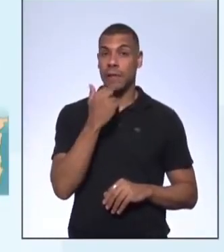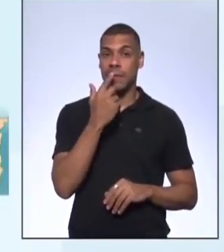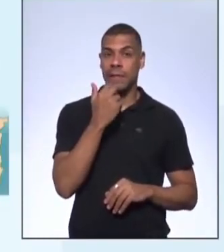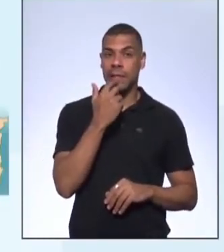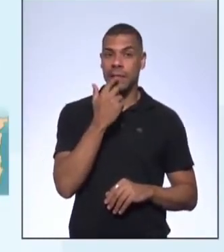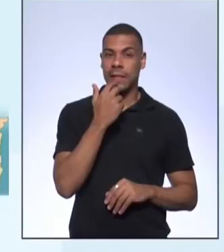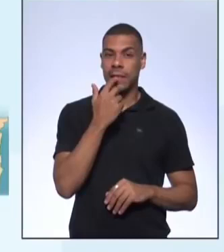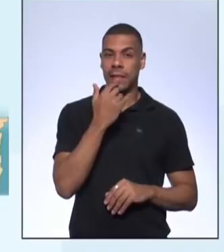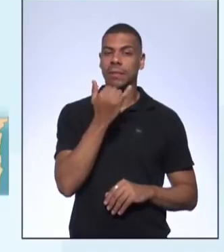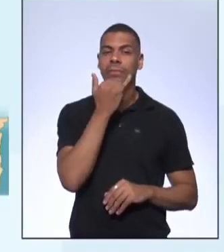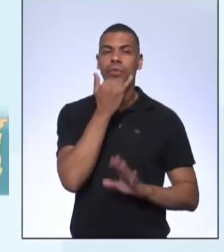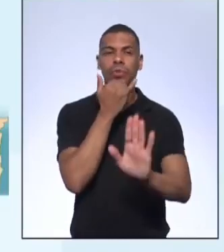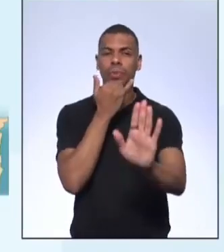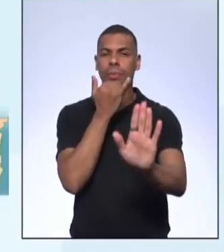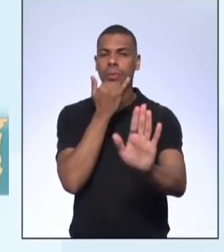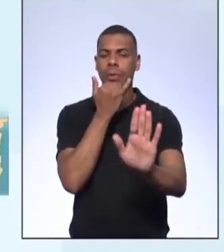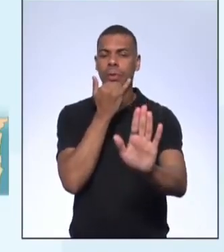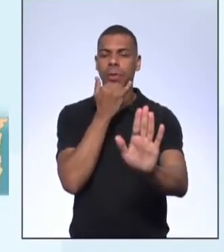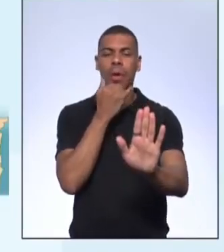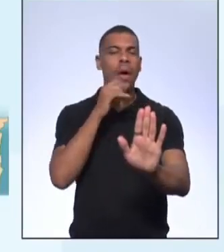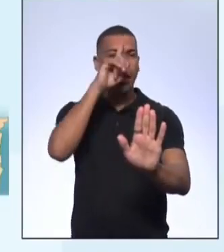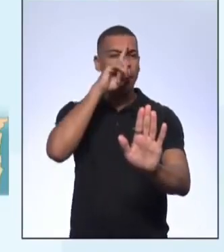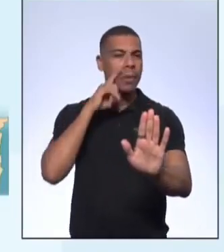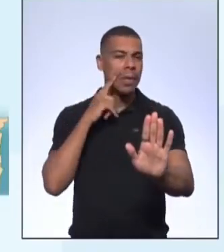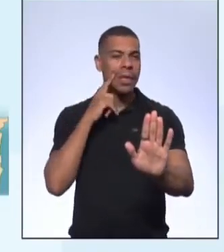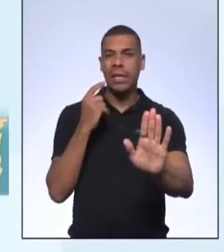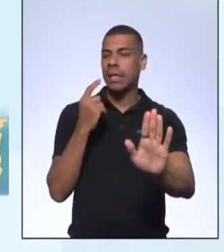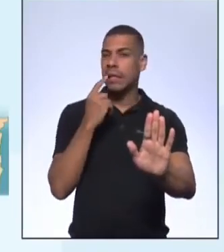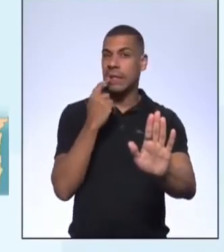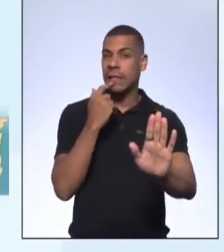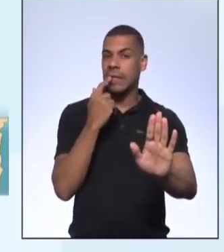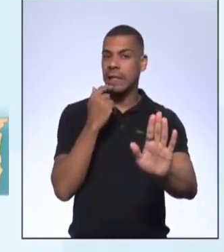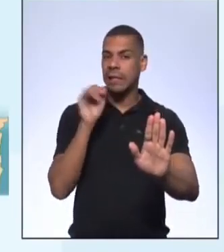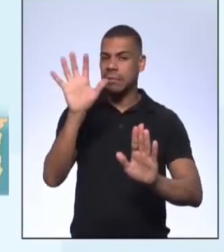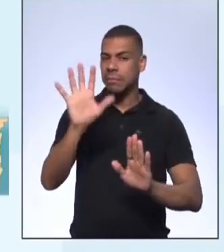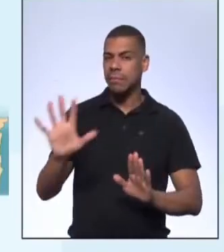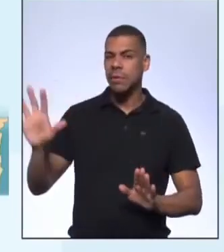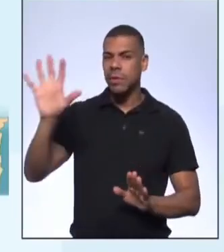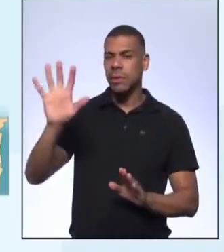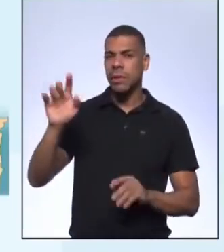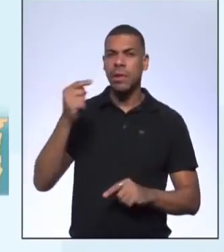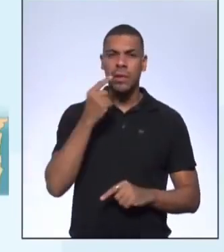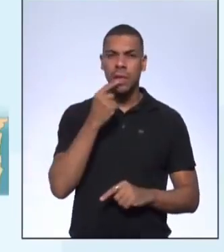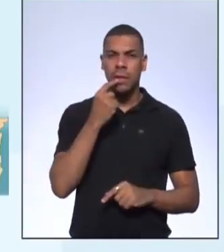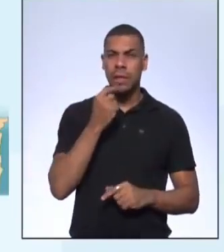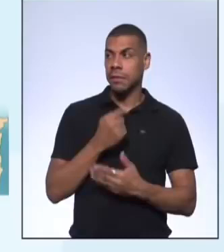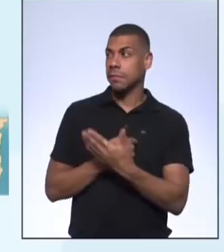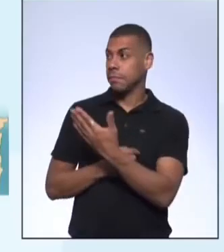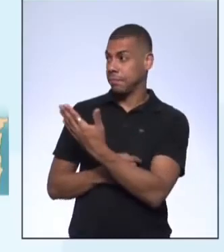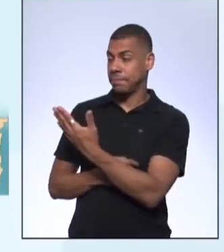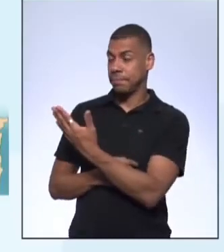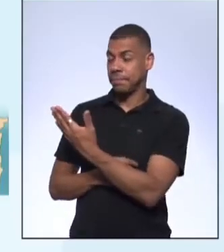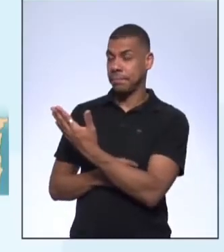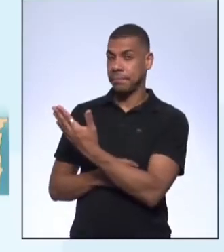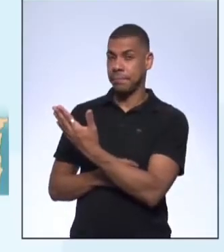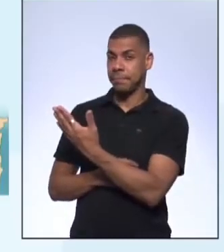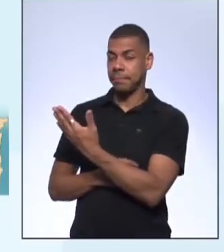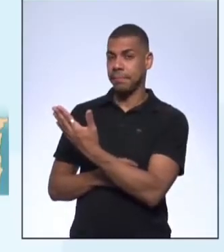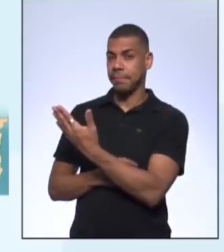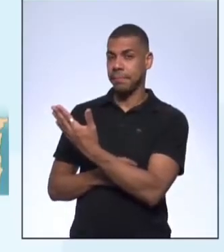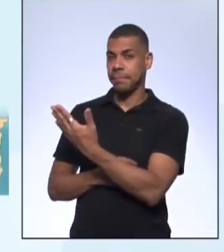tonalidade amarela. E em vermelho, vocês conseguem observar aí que tem até um círculo, né, que está bem em